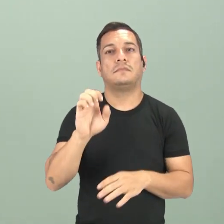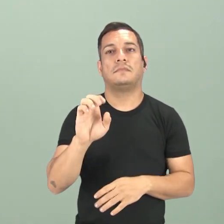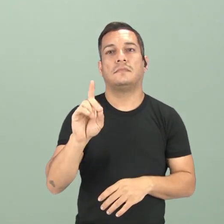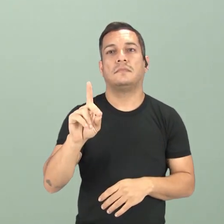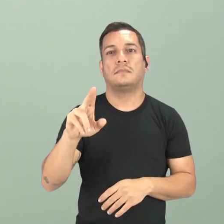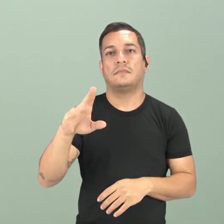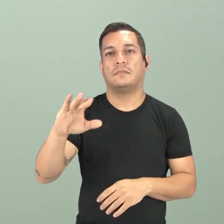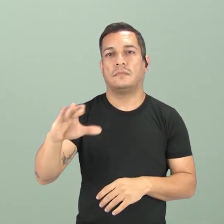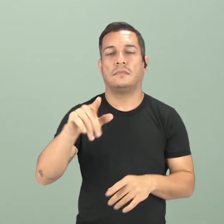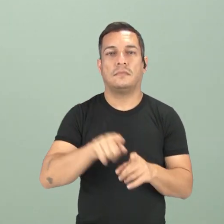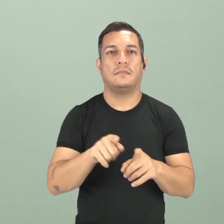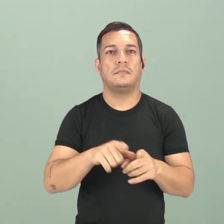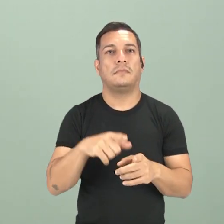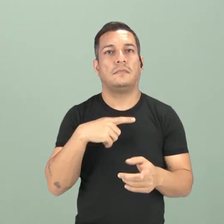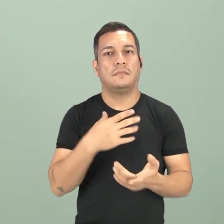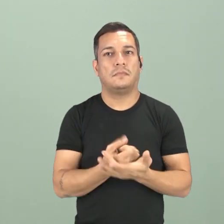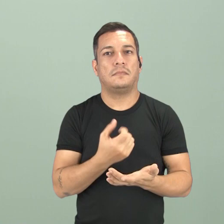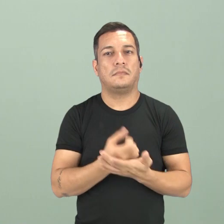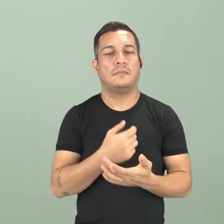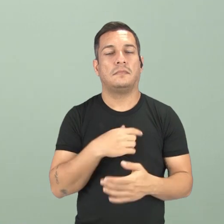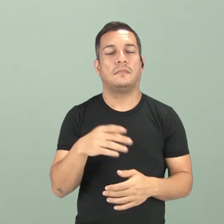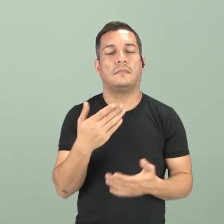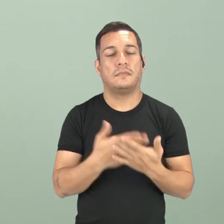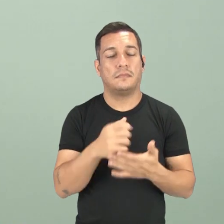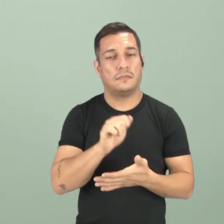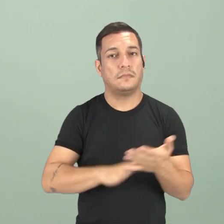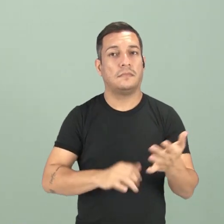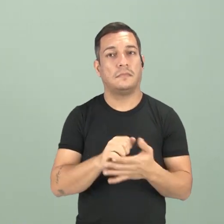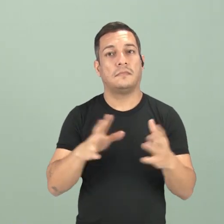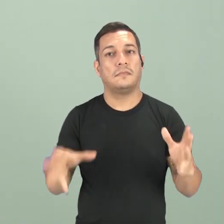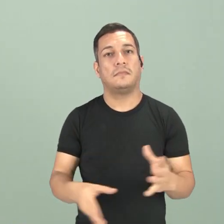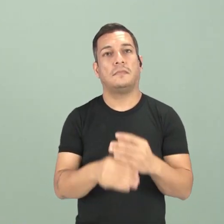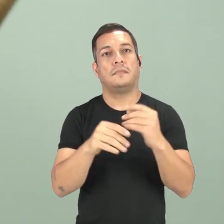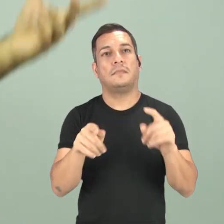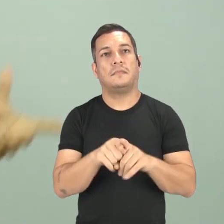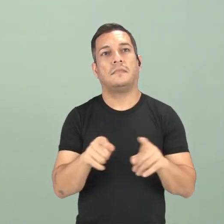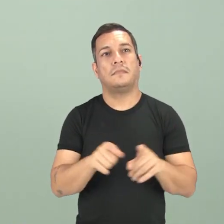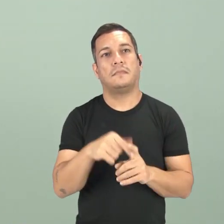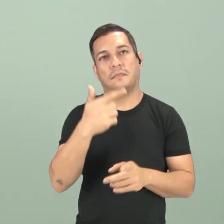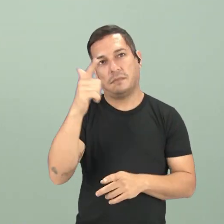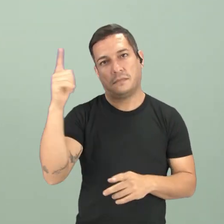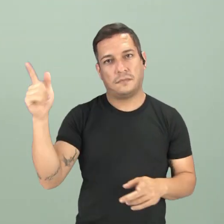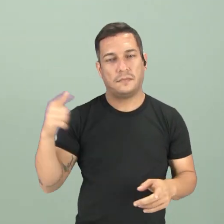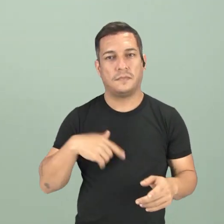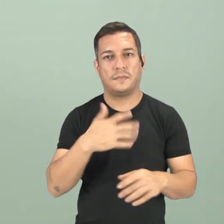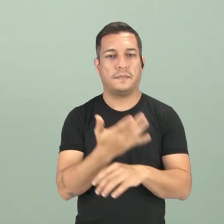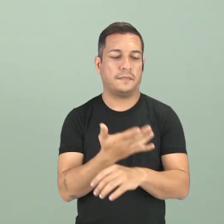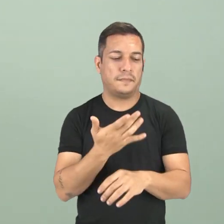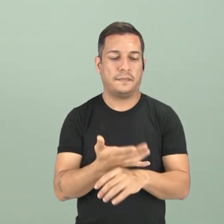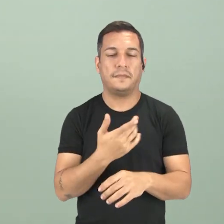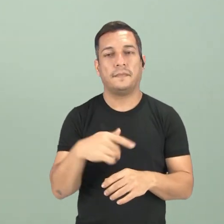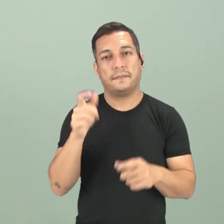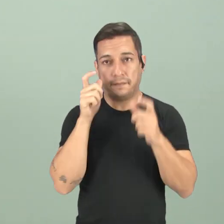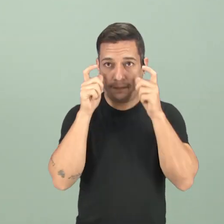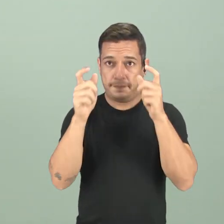aula, mais as sequências didáticas, os exercícios complementares e muitas outras disciplinas de seu